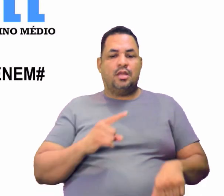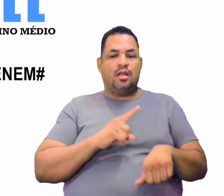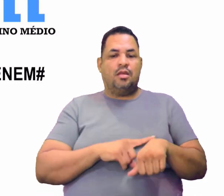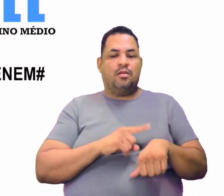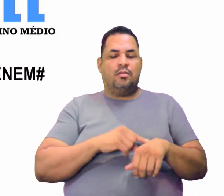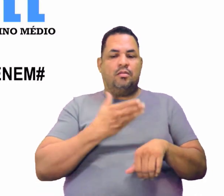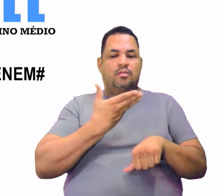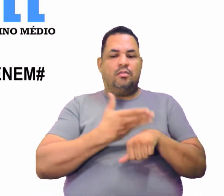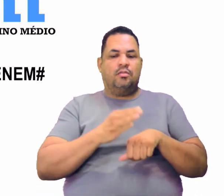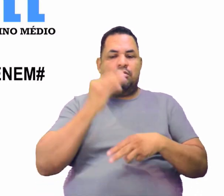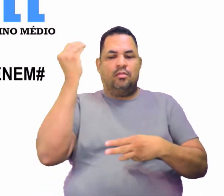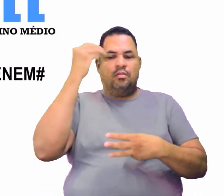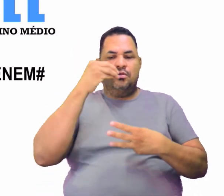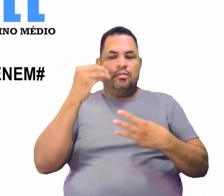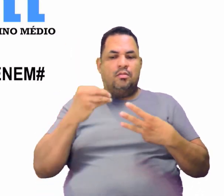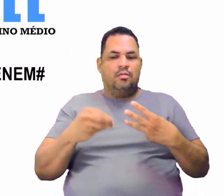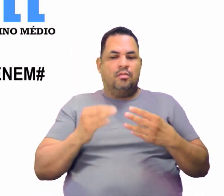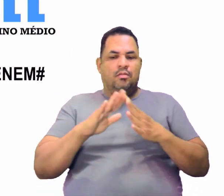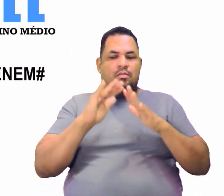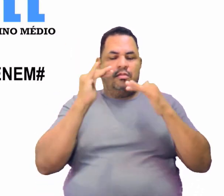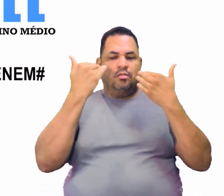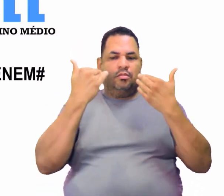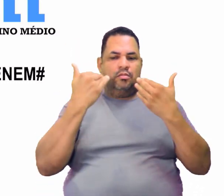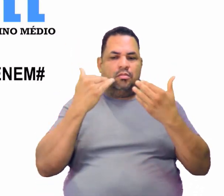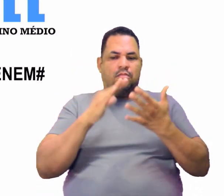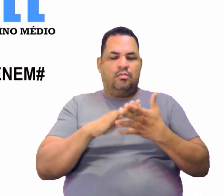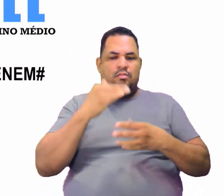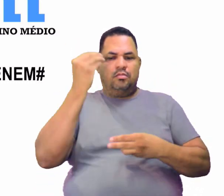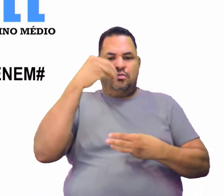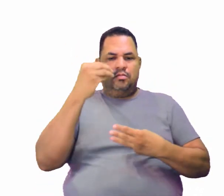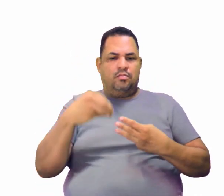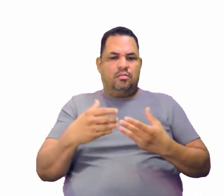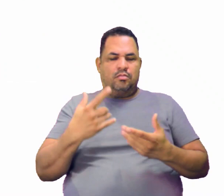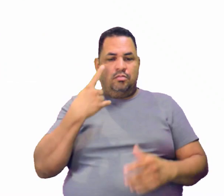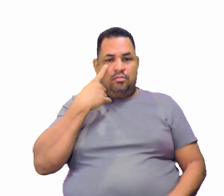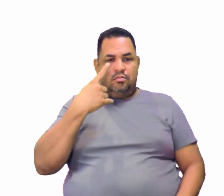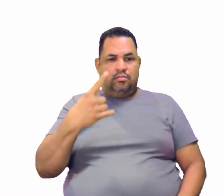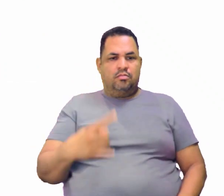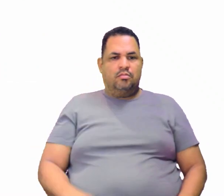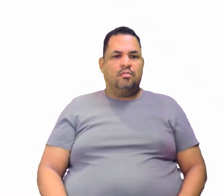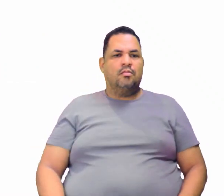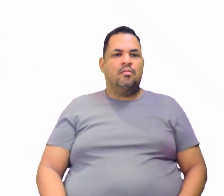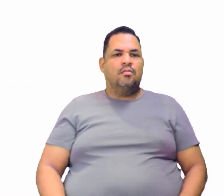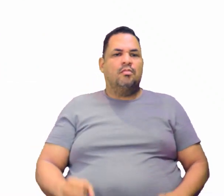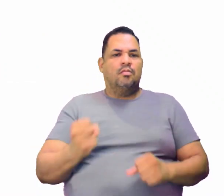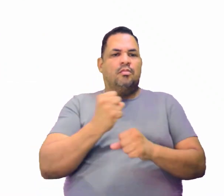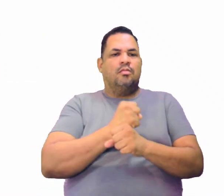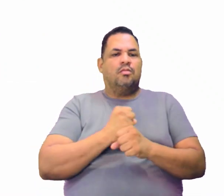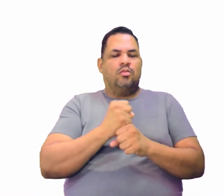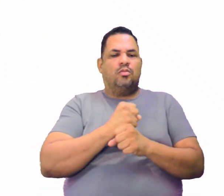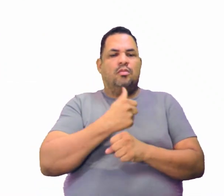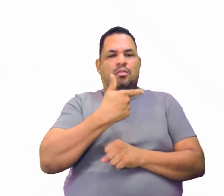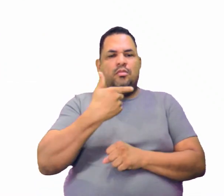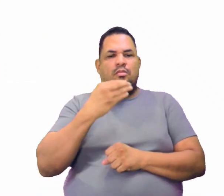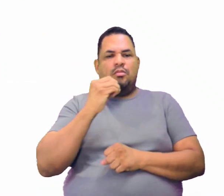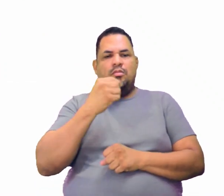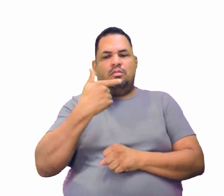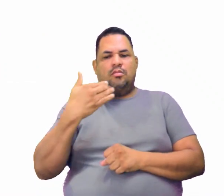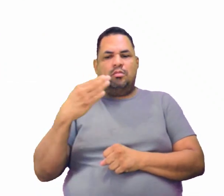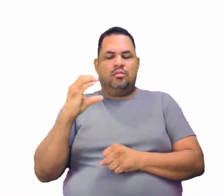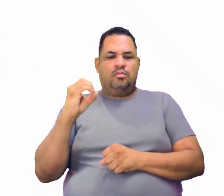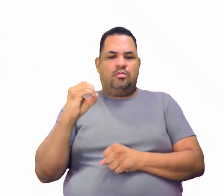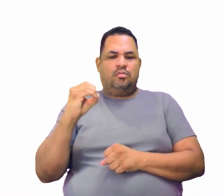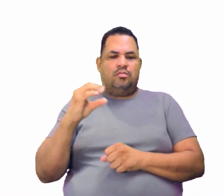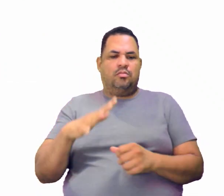de treino, que é o Se Liga! No Enem. Enem de 2020, nós temos aqui